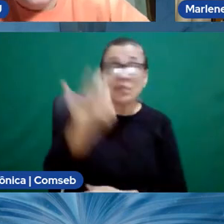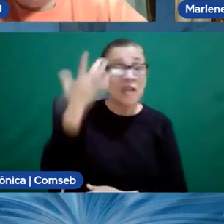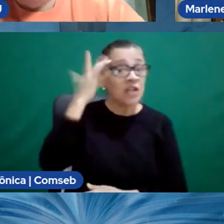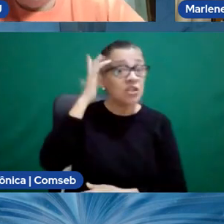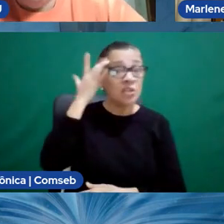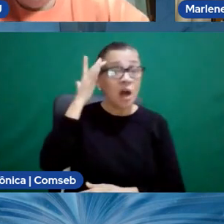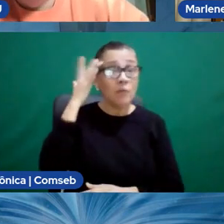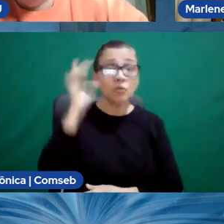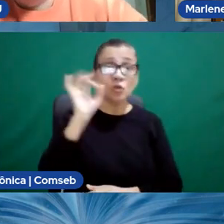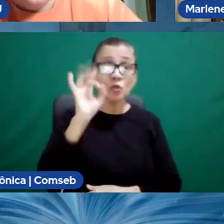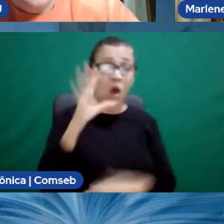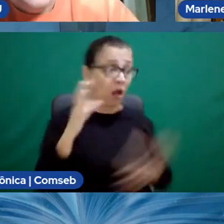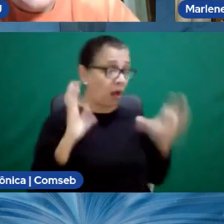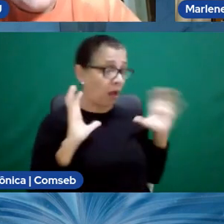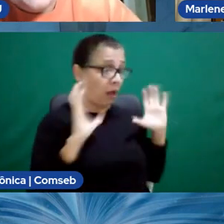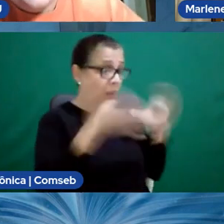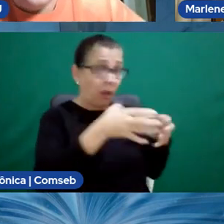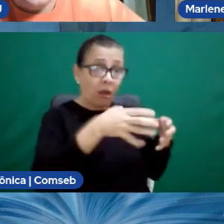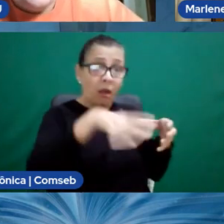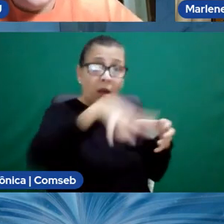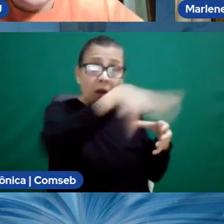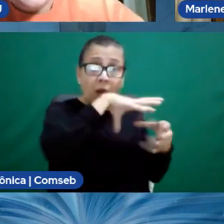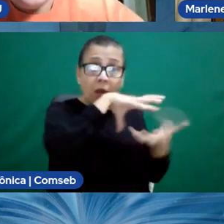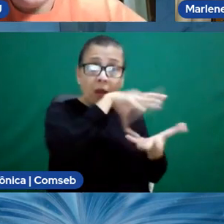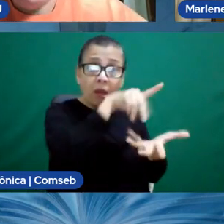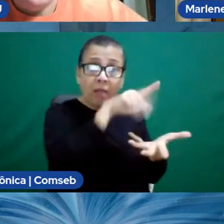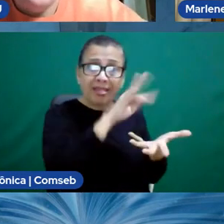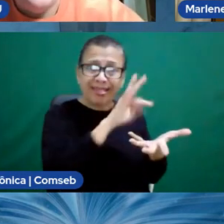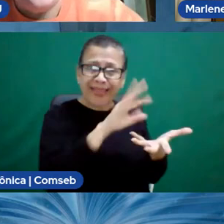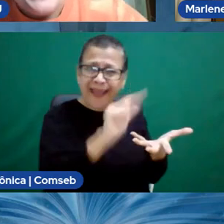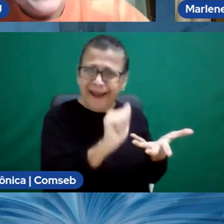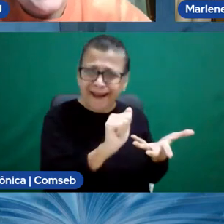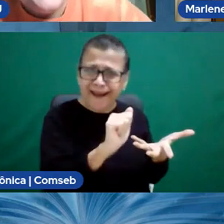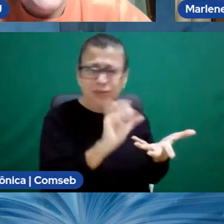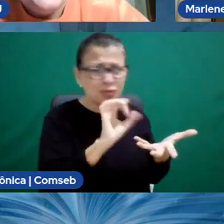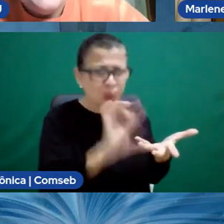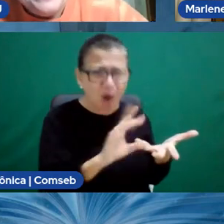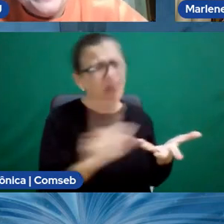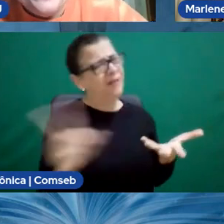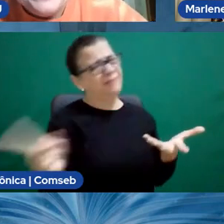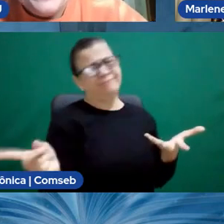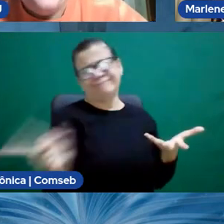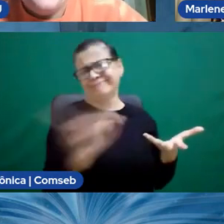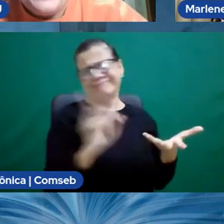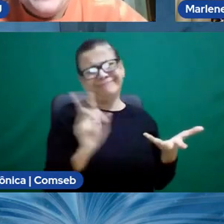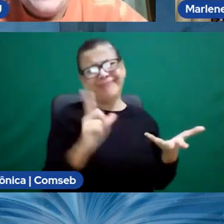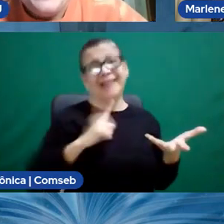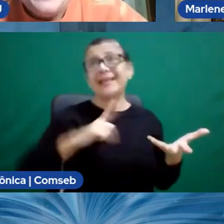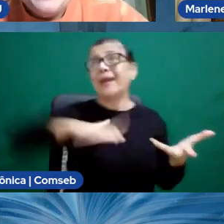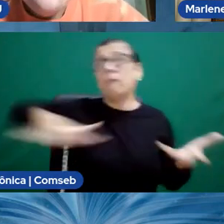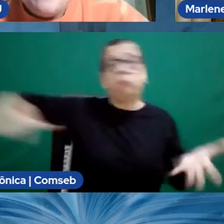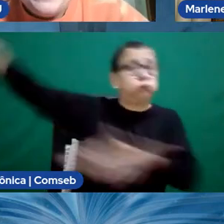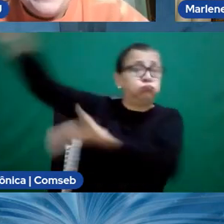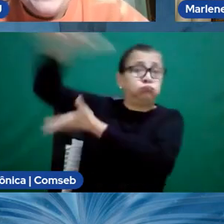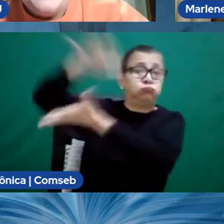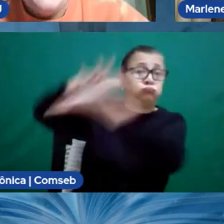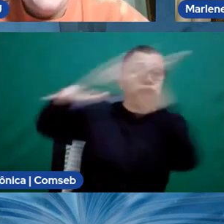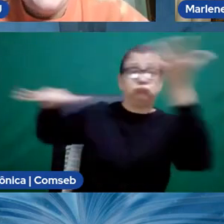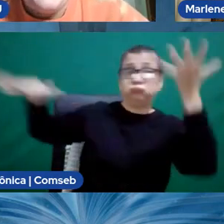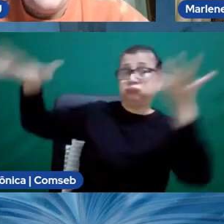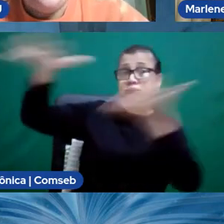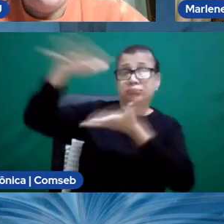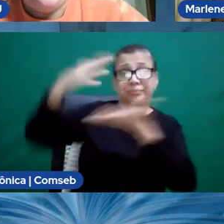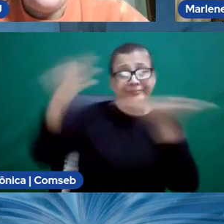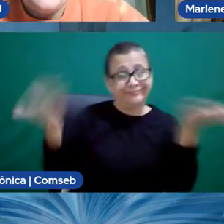dão apenas dentro do globo terrestre, né? Enquanto que a gente tem todo o universo à nossa frente.